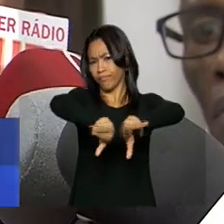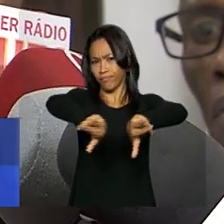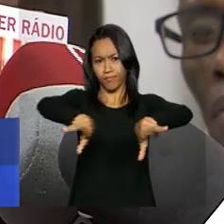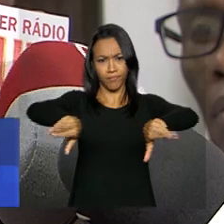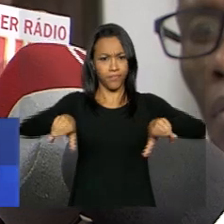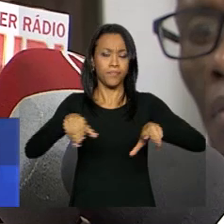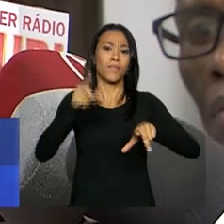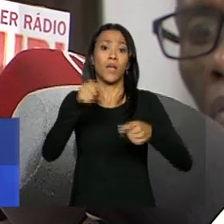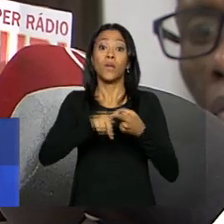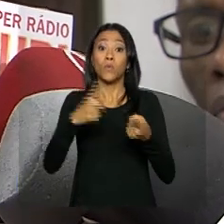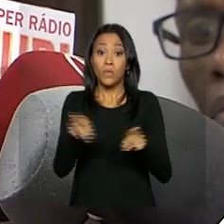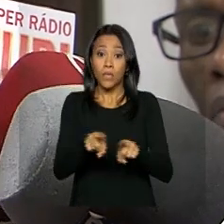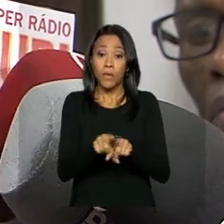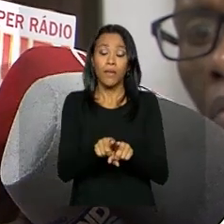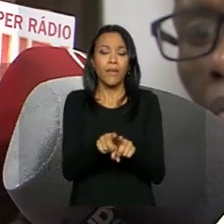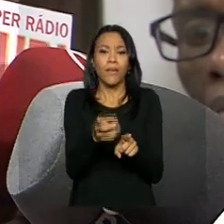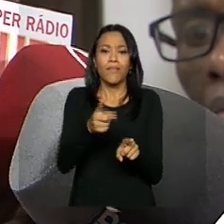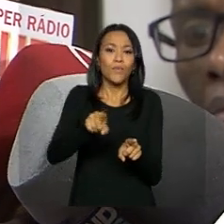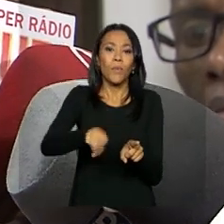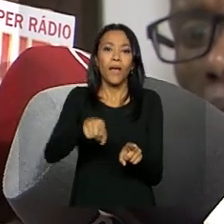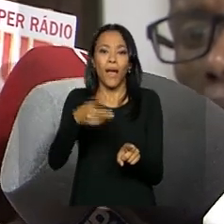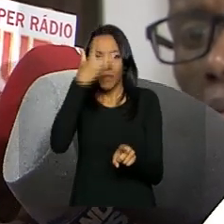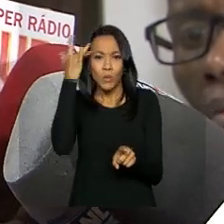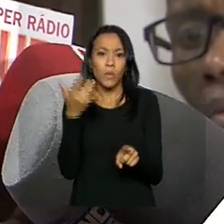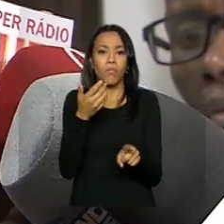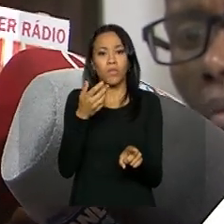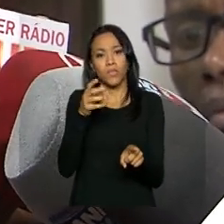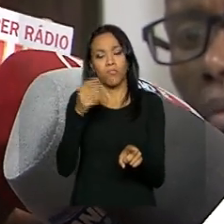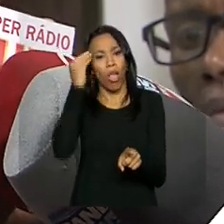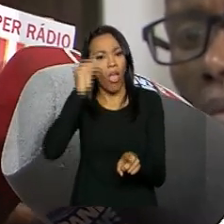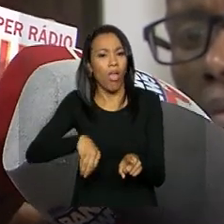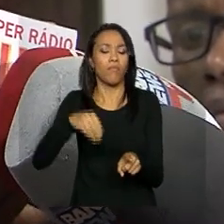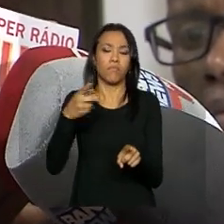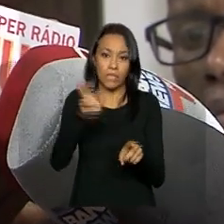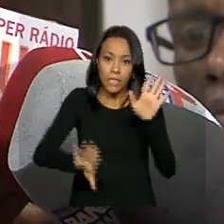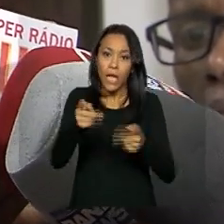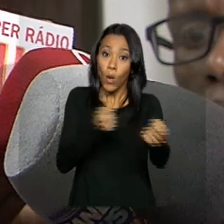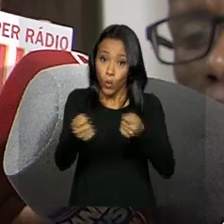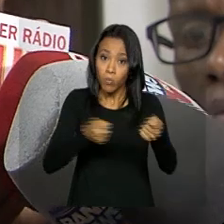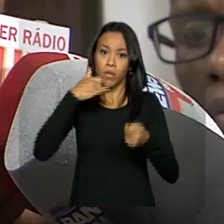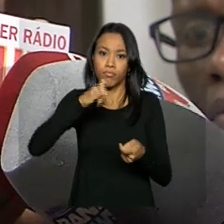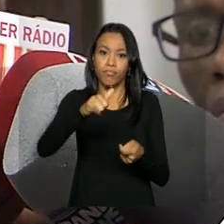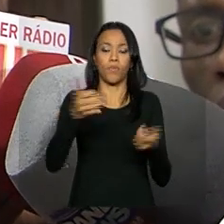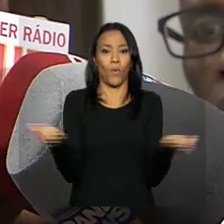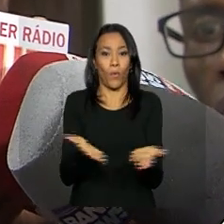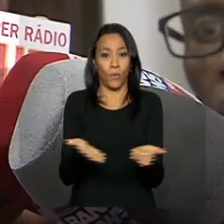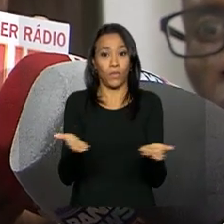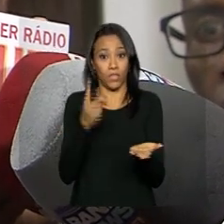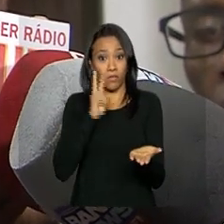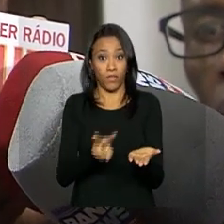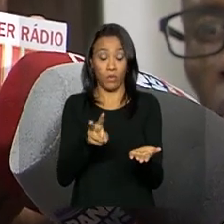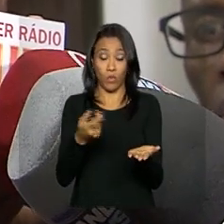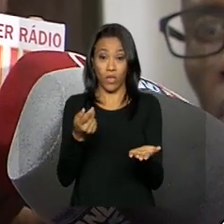transmissão Usina então em nenhum momento o consumidor pode relaxar sobretudo nos dias atuais Onde está tão presente os